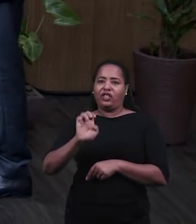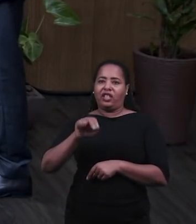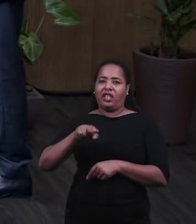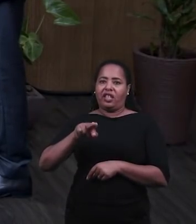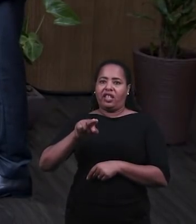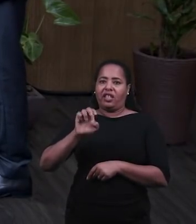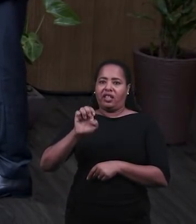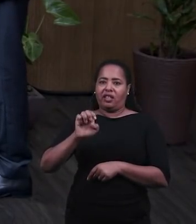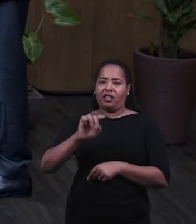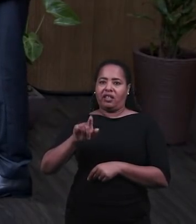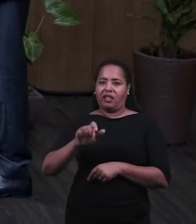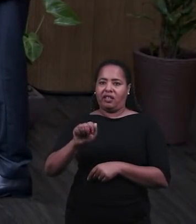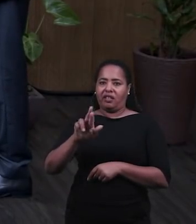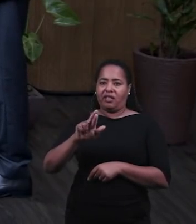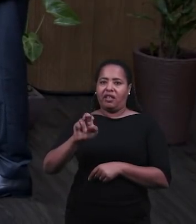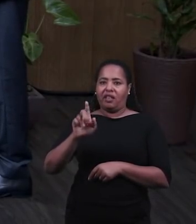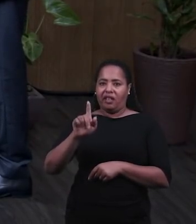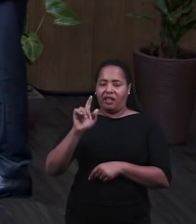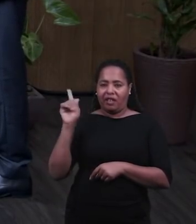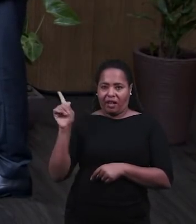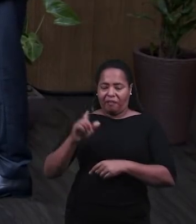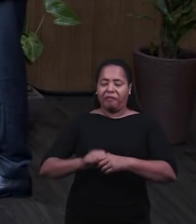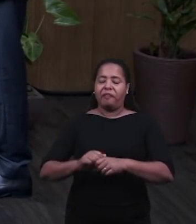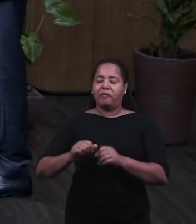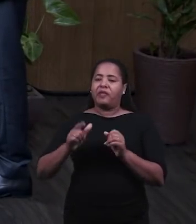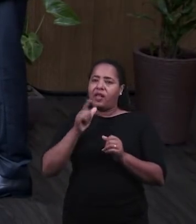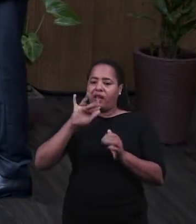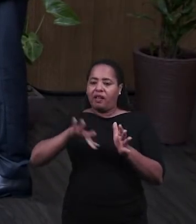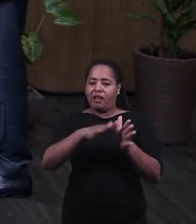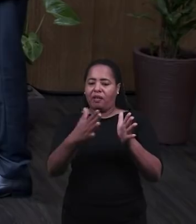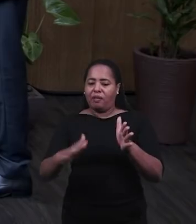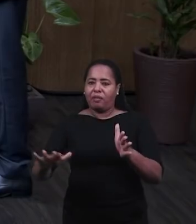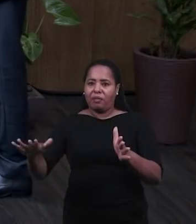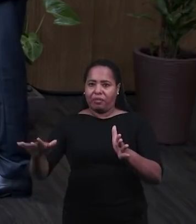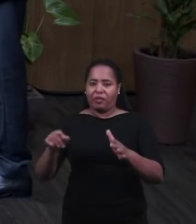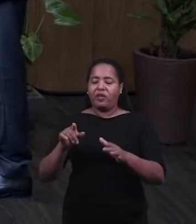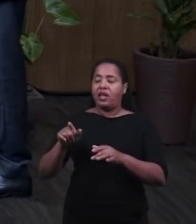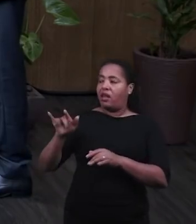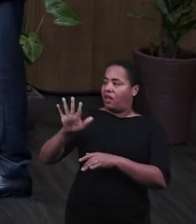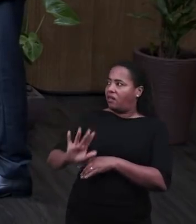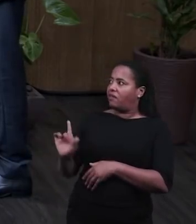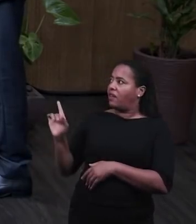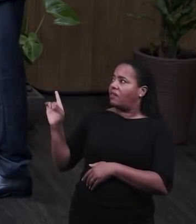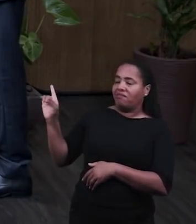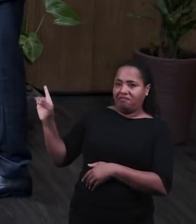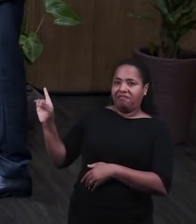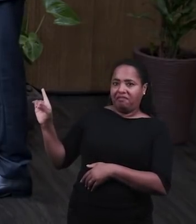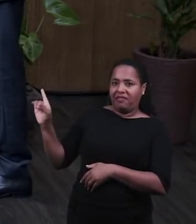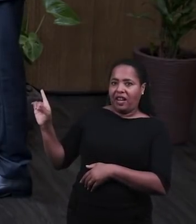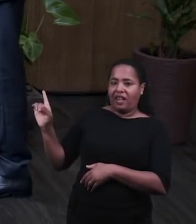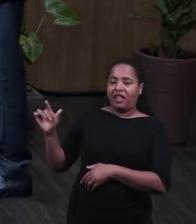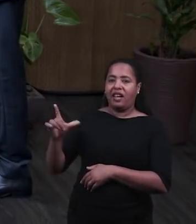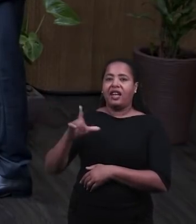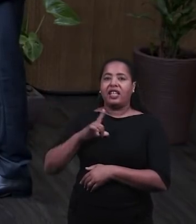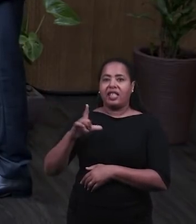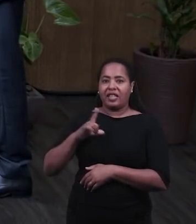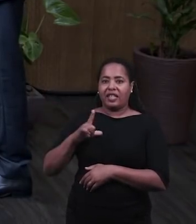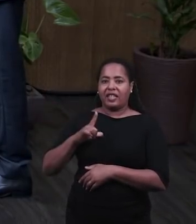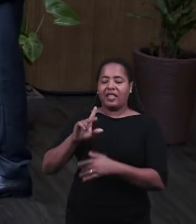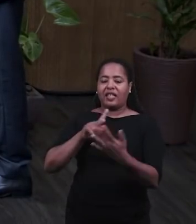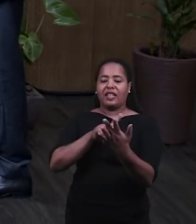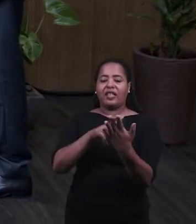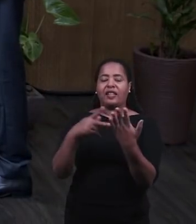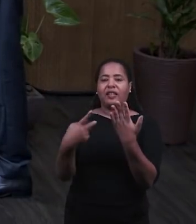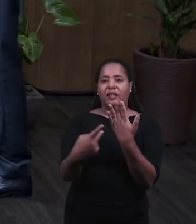região, então, do Mar da Galileia, e nesta região foi proferida, então, a parábola